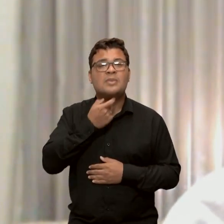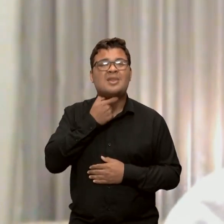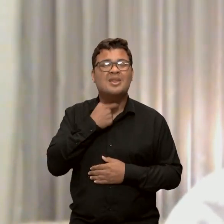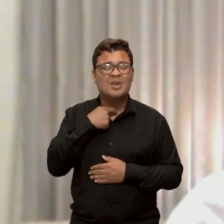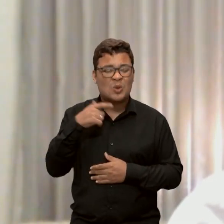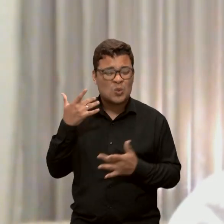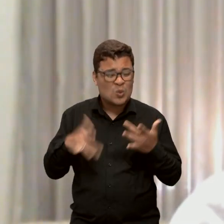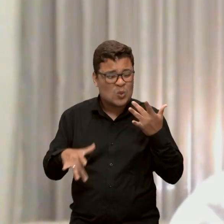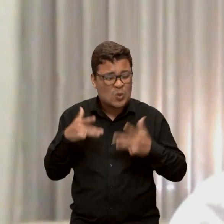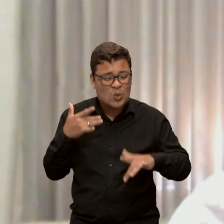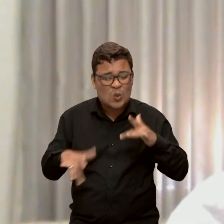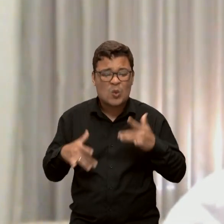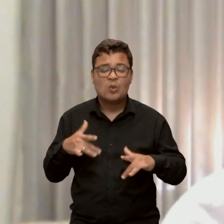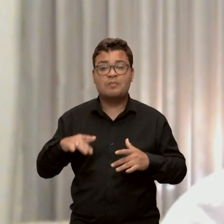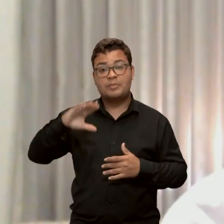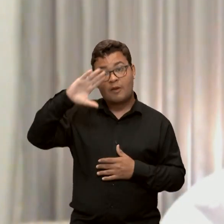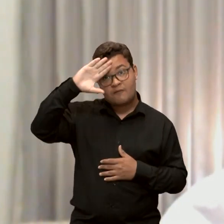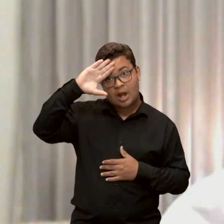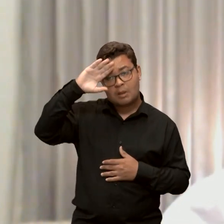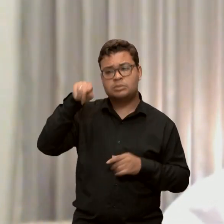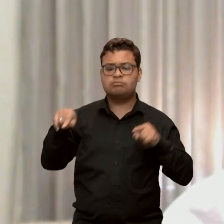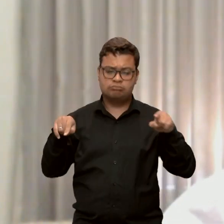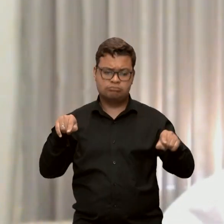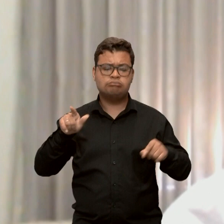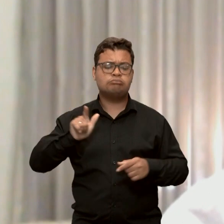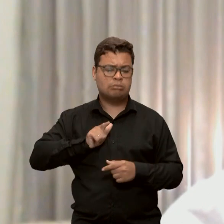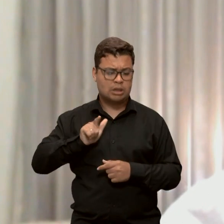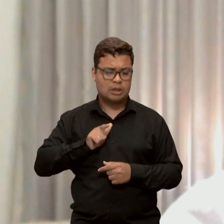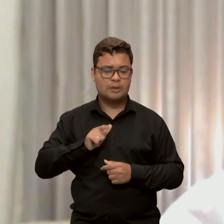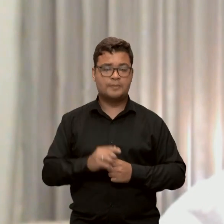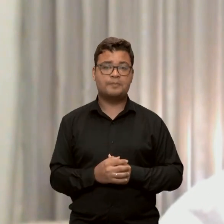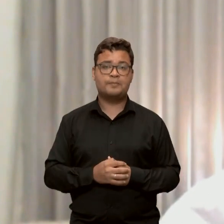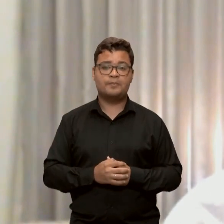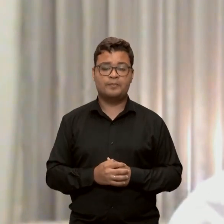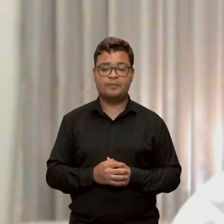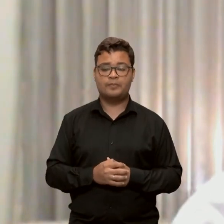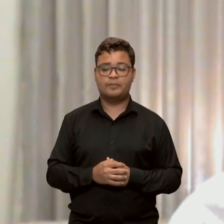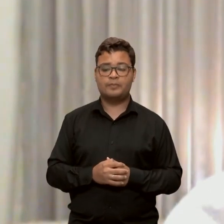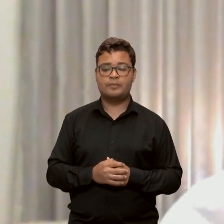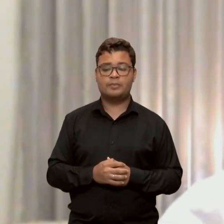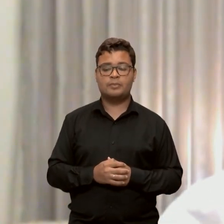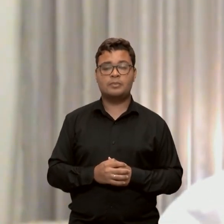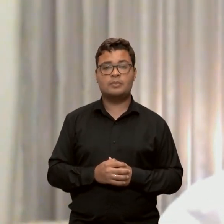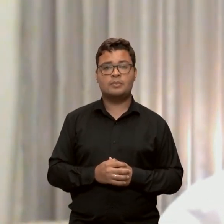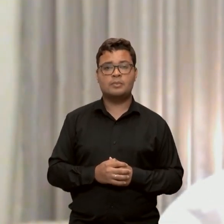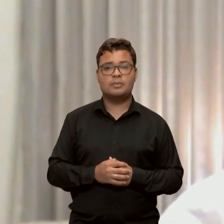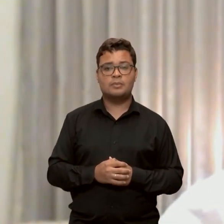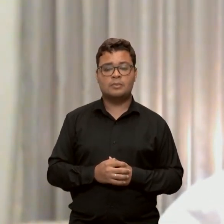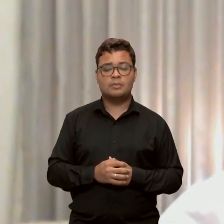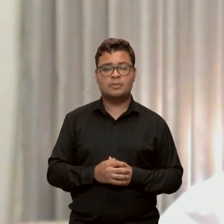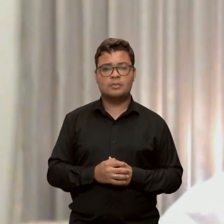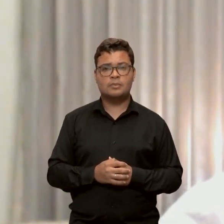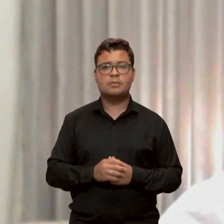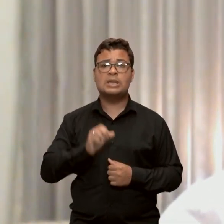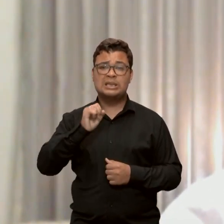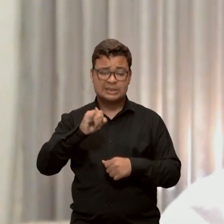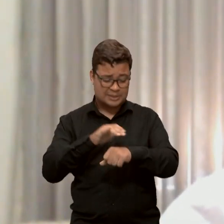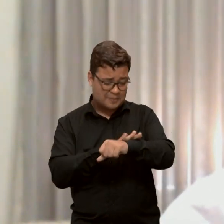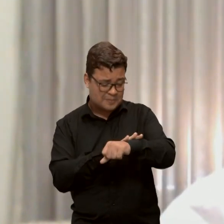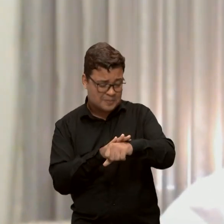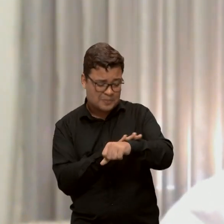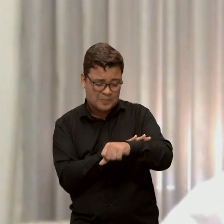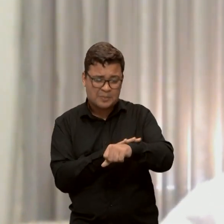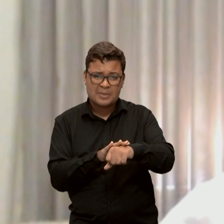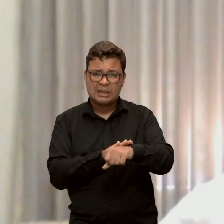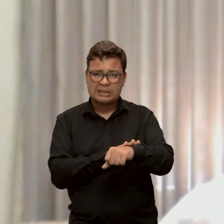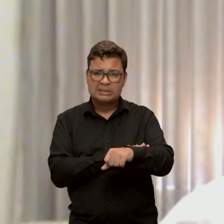cabeça, náusea, vômito, que pode estar nas duas doenças, a gente vai ter um quadro respiratório na COVID. Então, de alguma forma, você vai ter ou